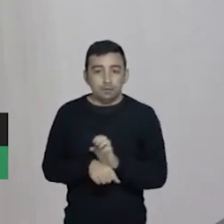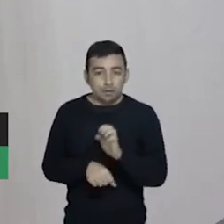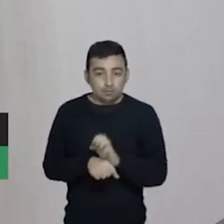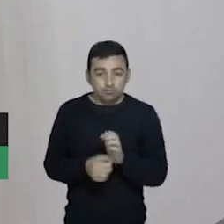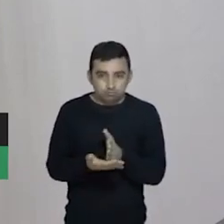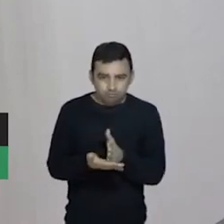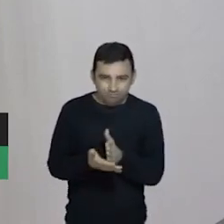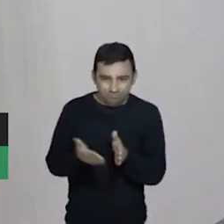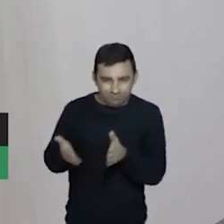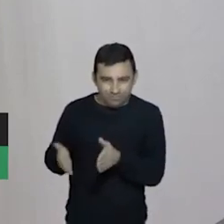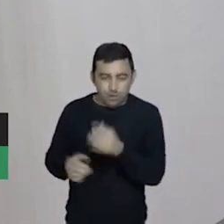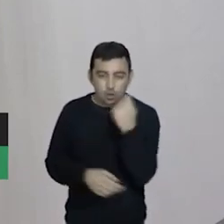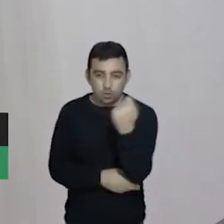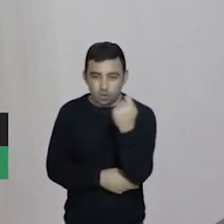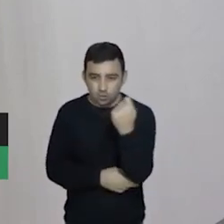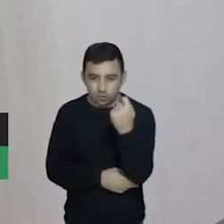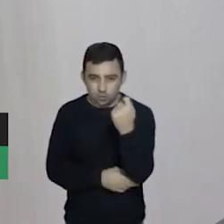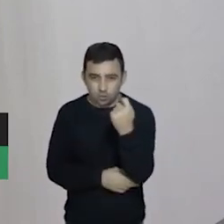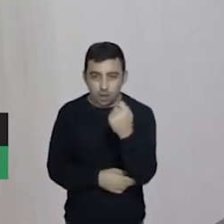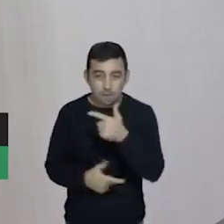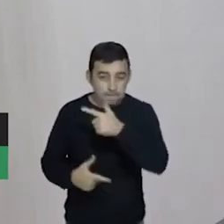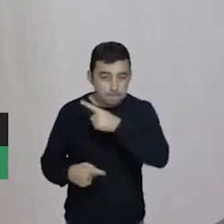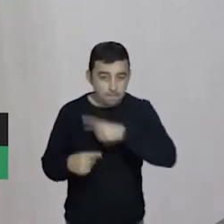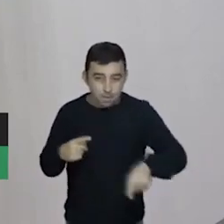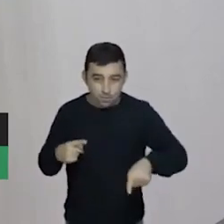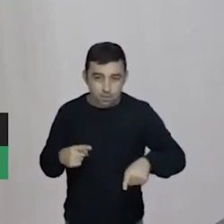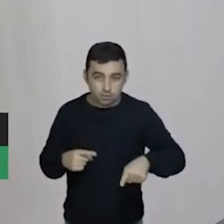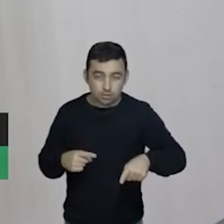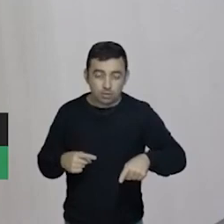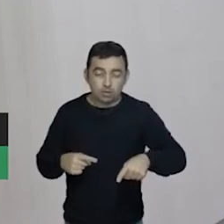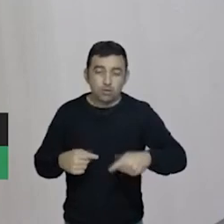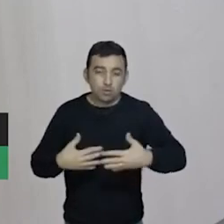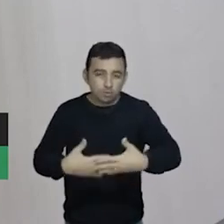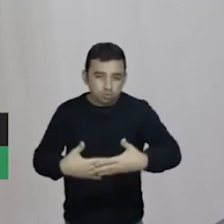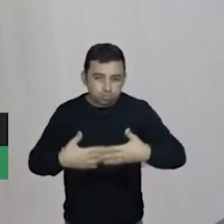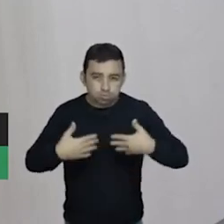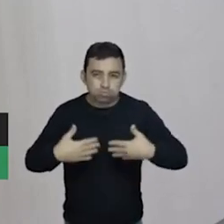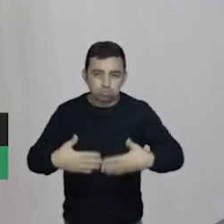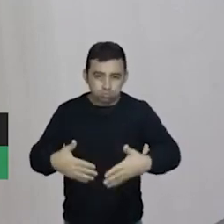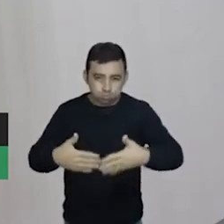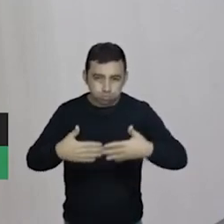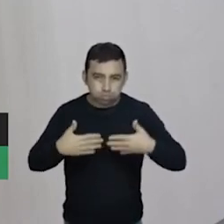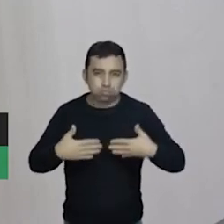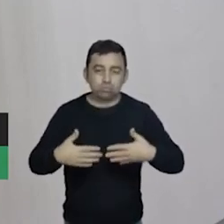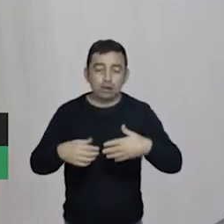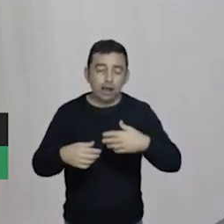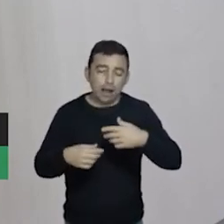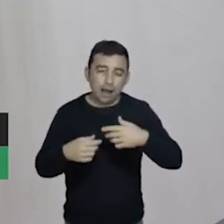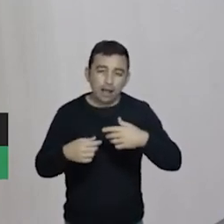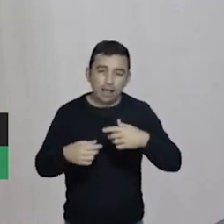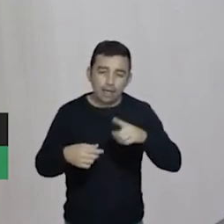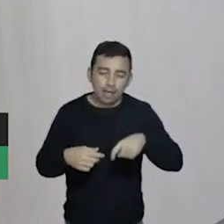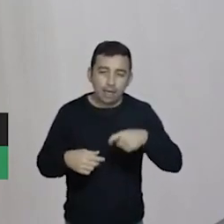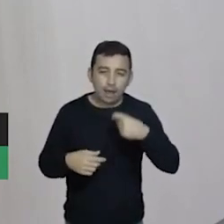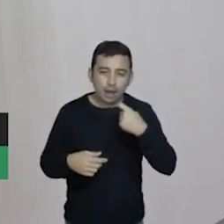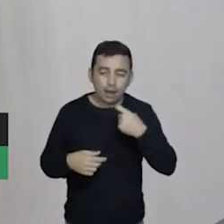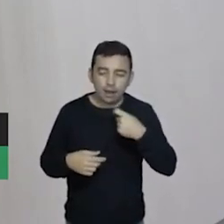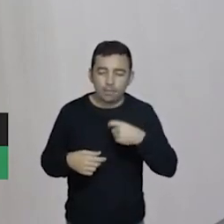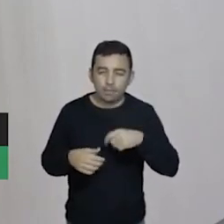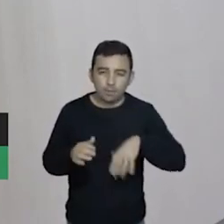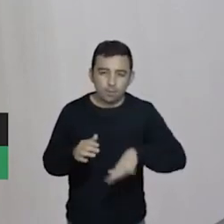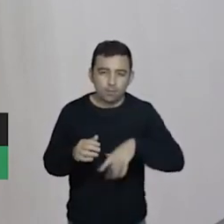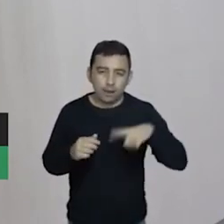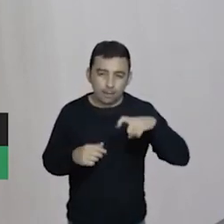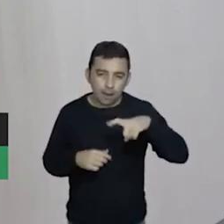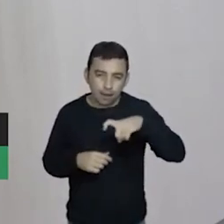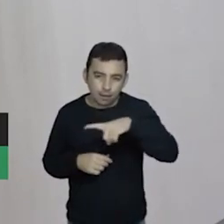Grande do Sul ao Proibir a pesca de arrasto de camarão nas doze milhas náuticas ou seja o equivalente